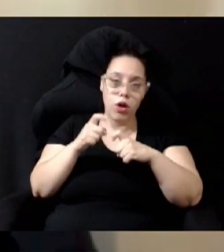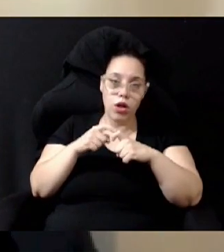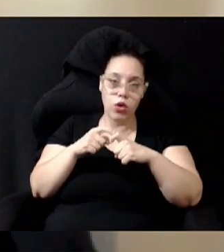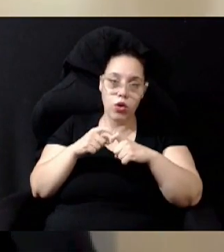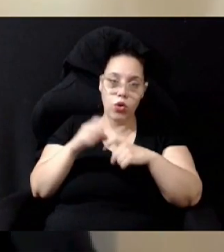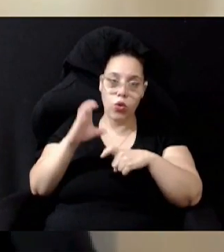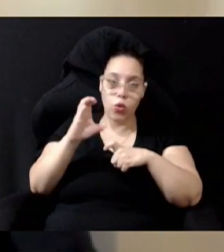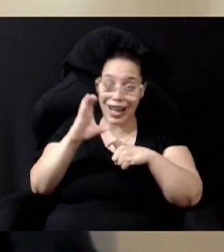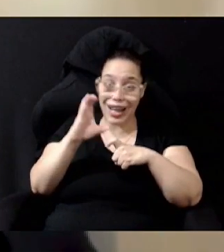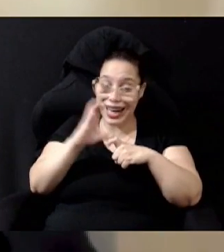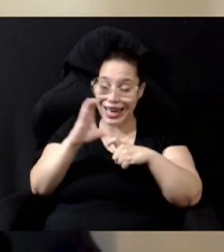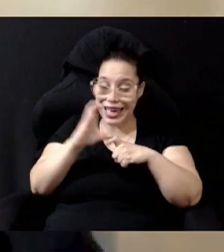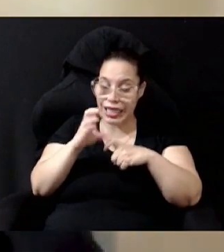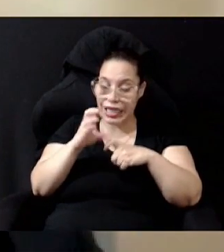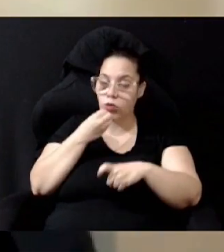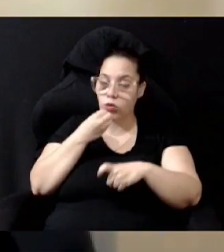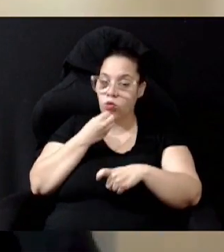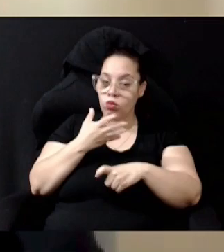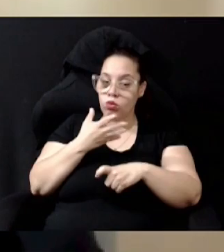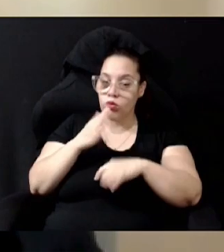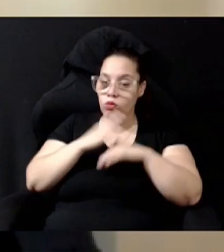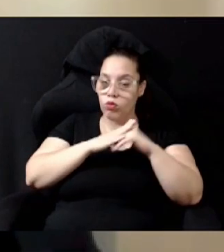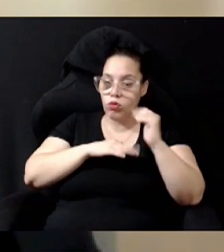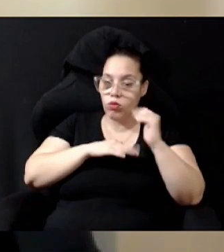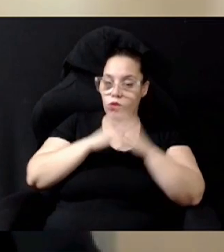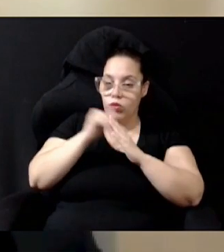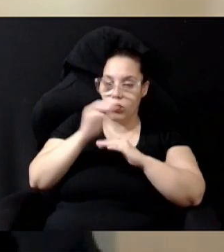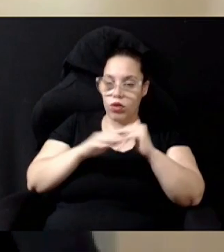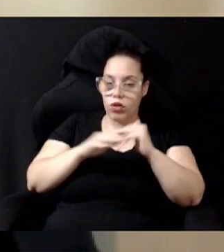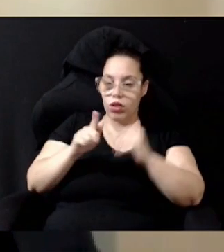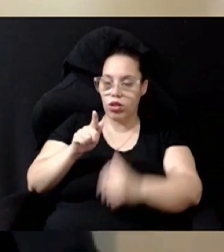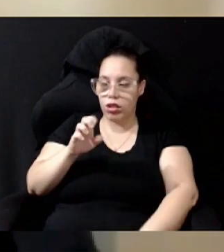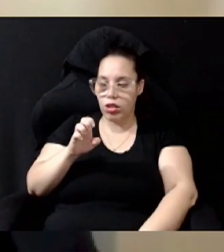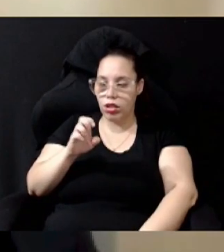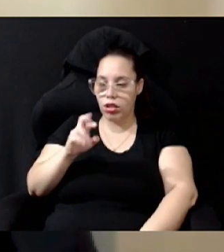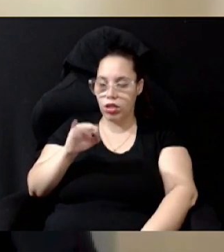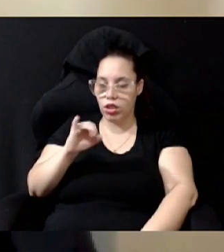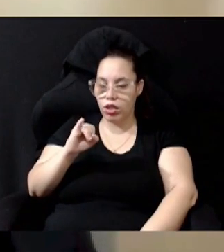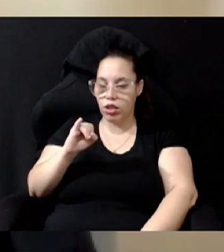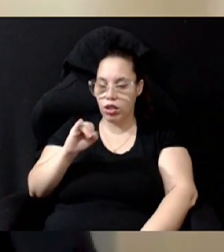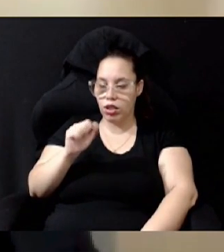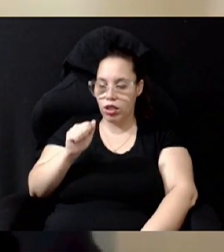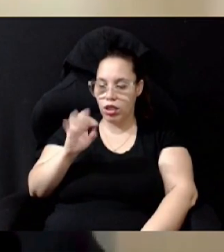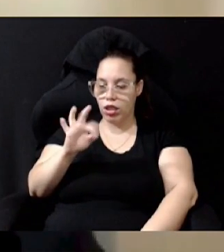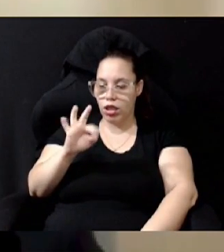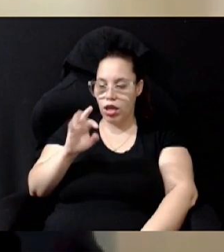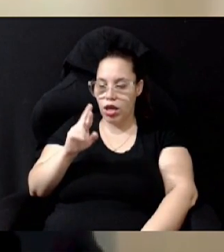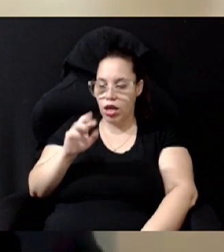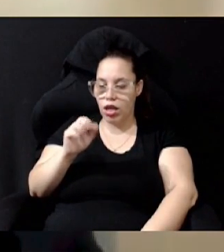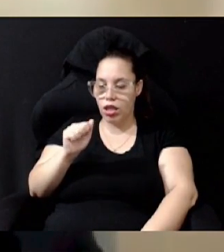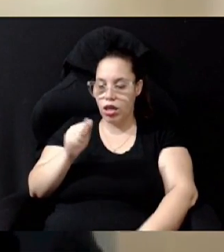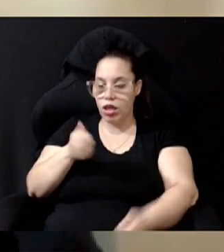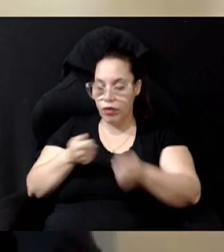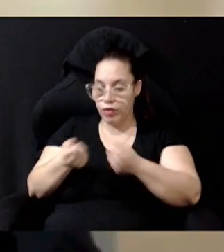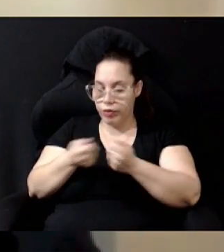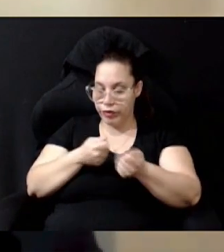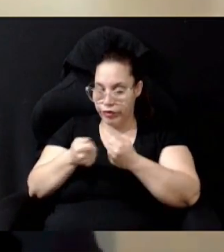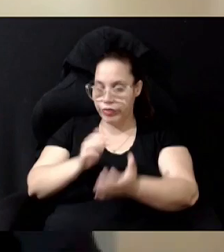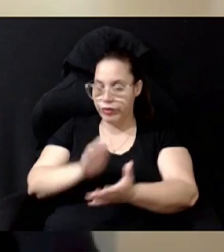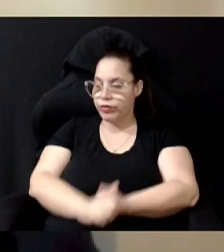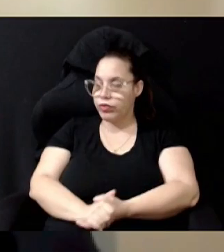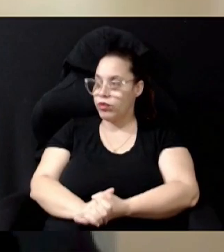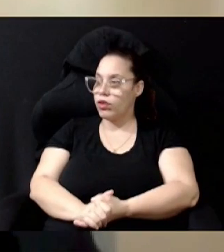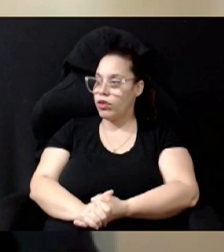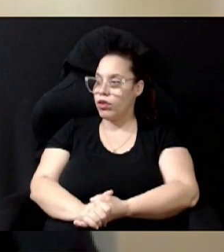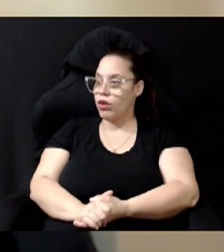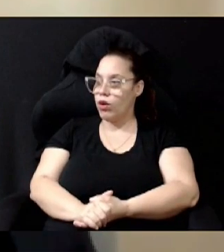esteja tratando, um geriatra, que esteja em pessoas de mais idade, né, que esteja associado a uma